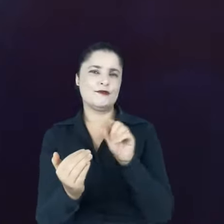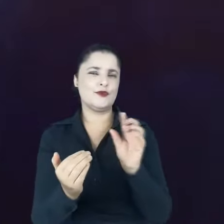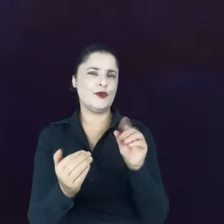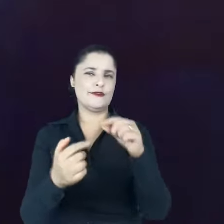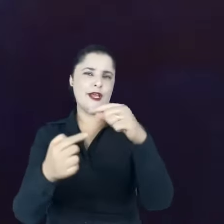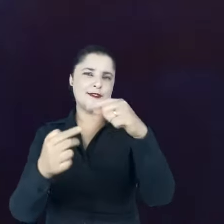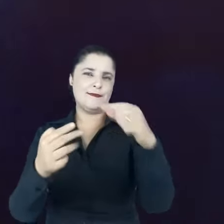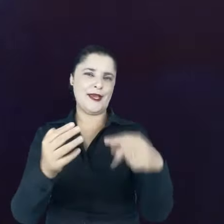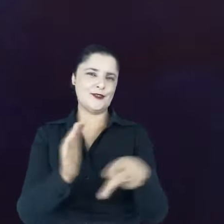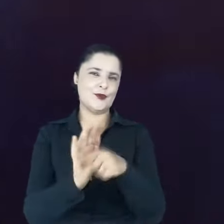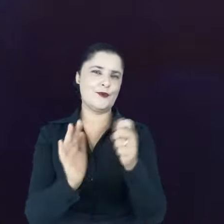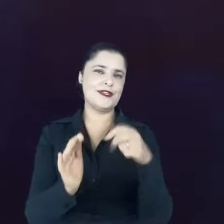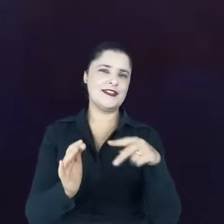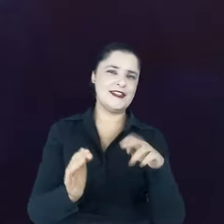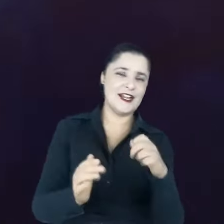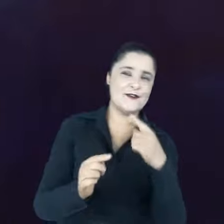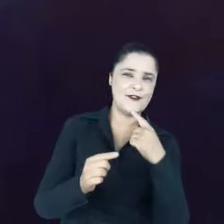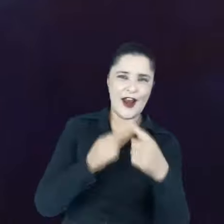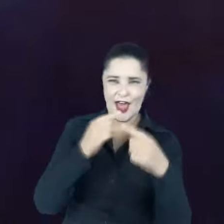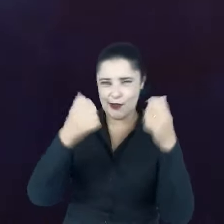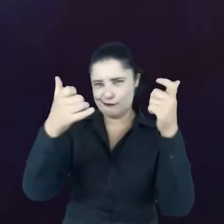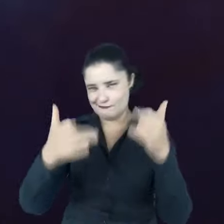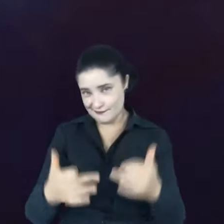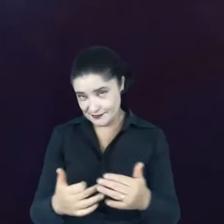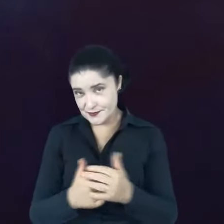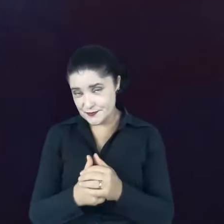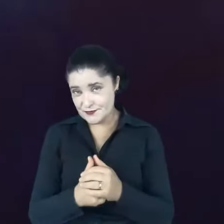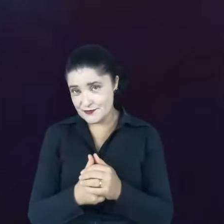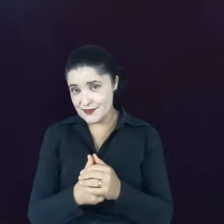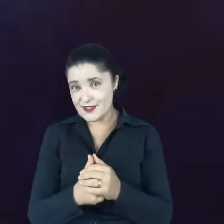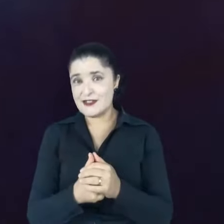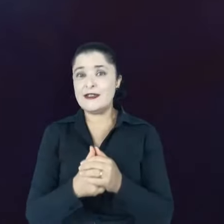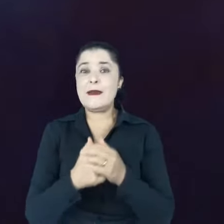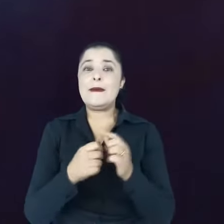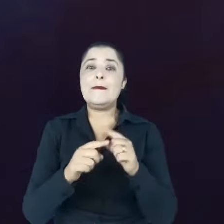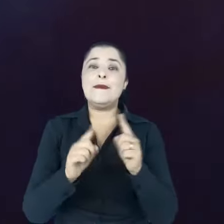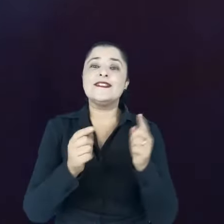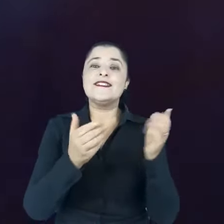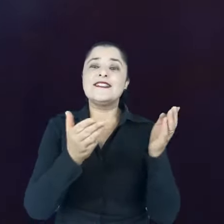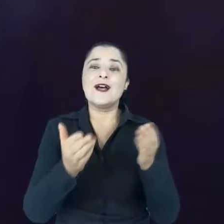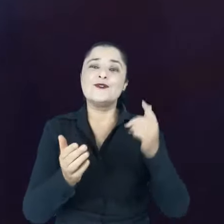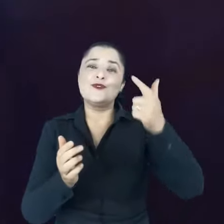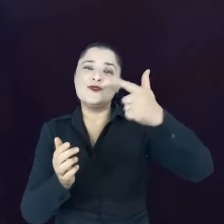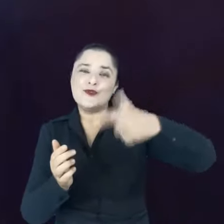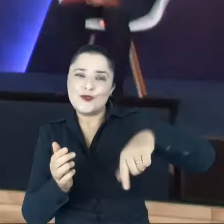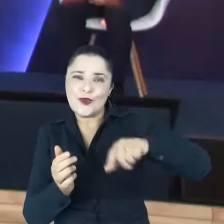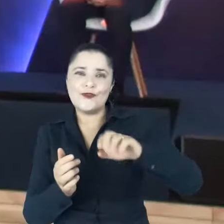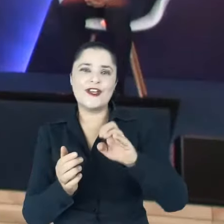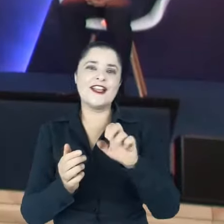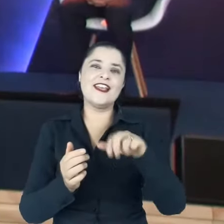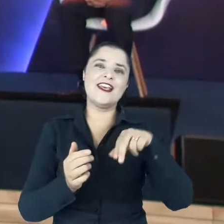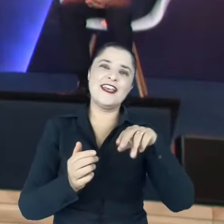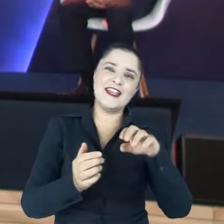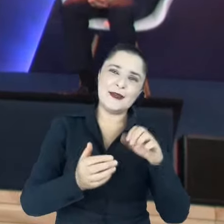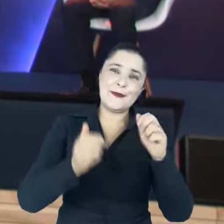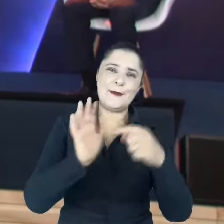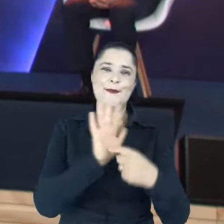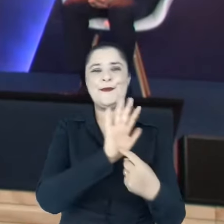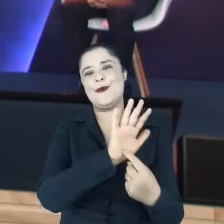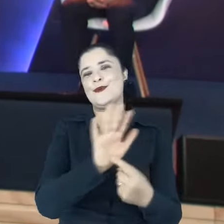e o Christopher falaram, né? Mas trago novamente a Elaine aqui para iluminar esse finalzinho de papo.